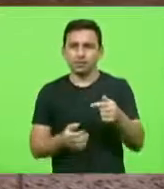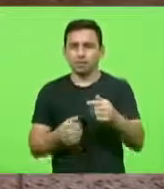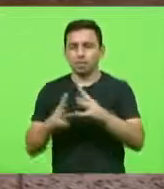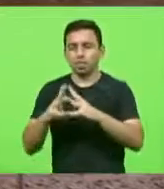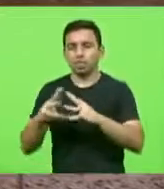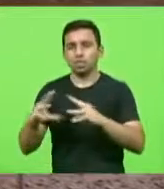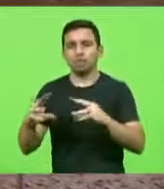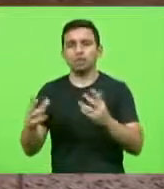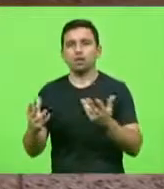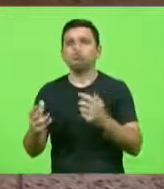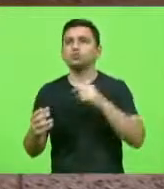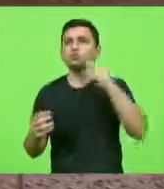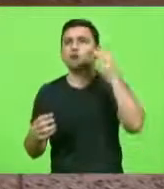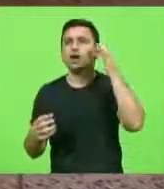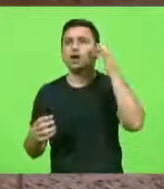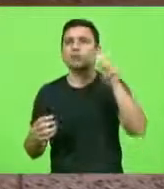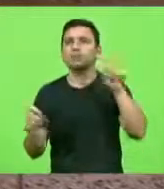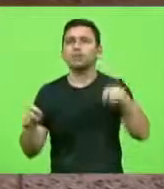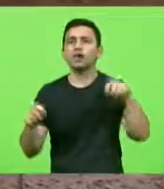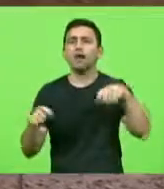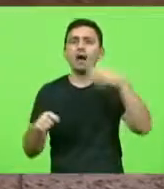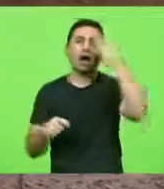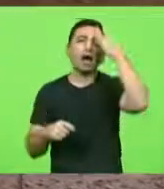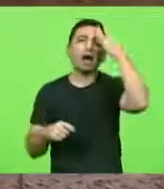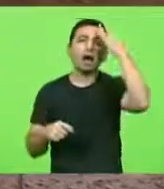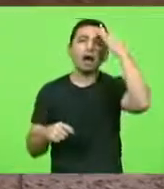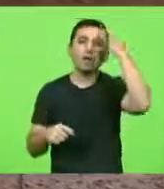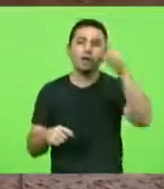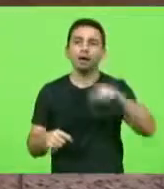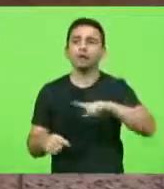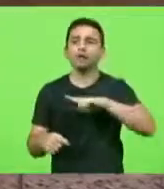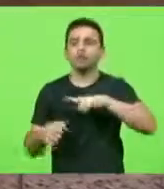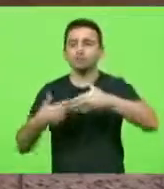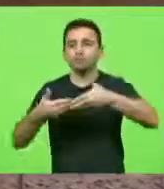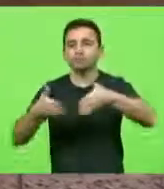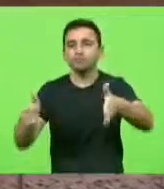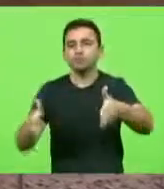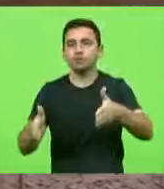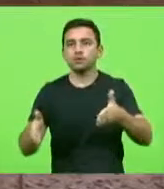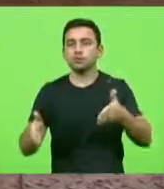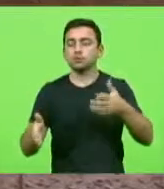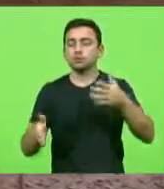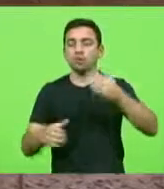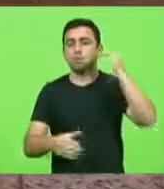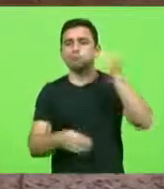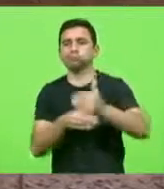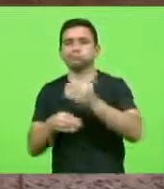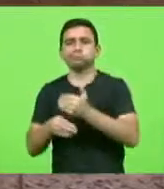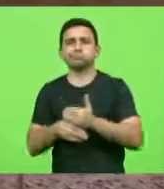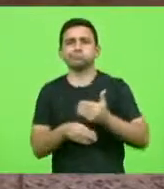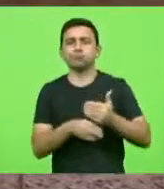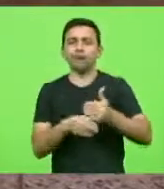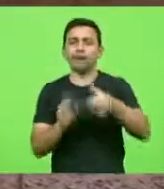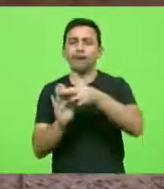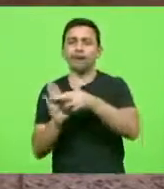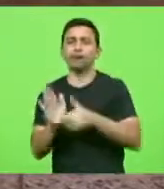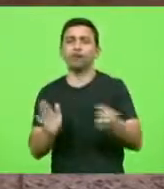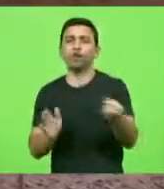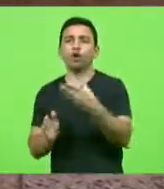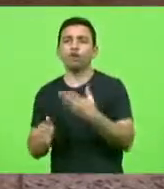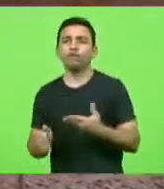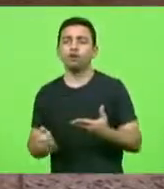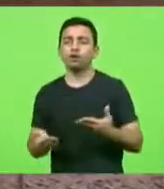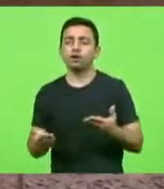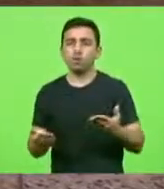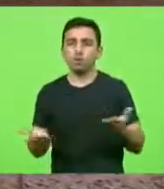se o empreendimento dele vai poder estar aberto amanhã, pô. Porque pode vir um decreto, um lockdown, uma regra nova da noite para o